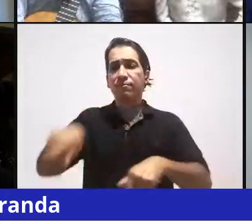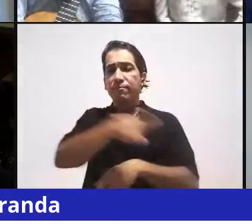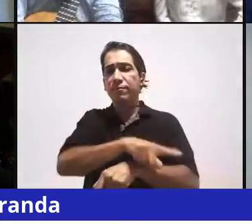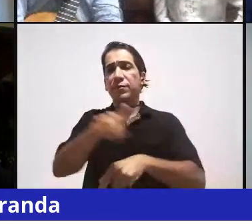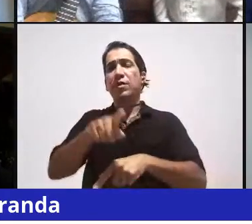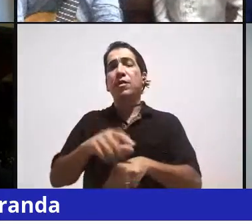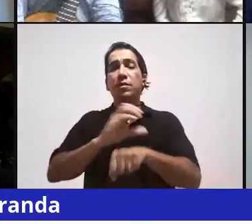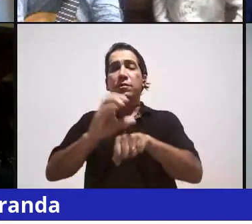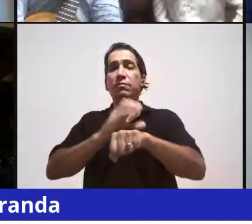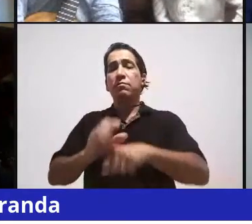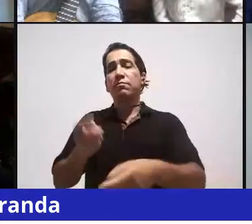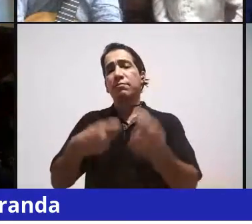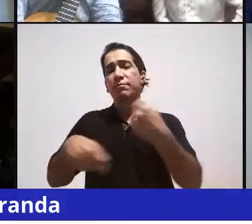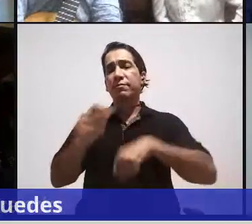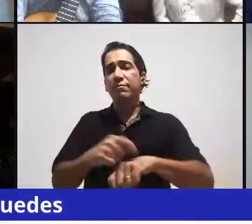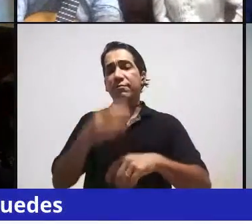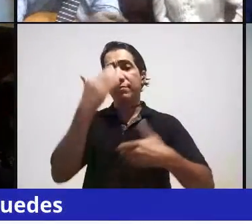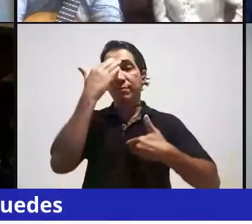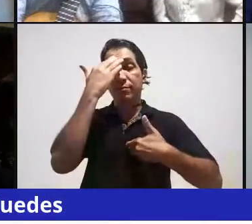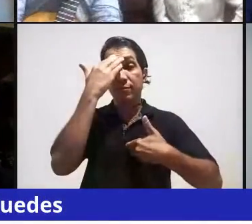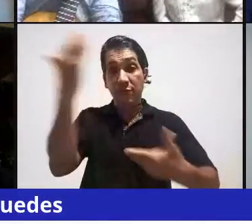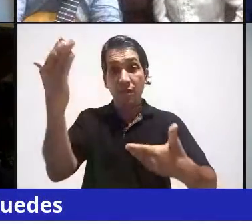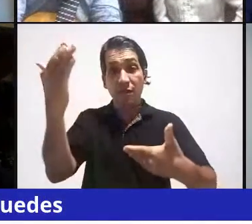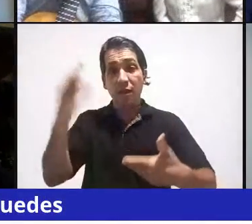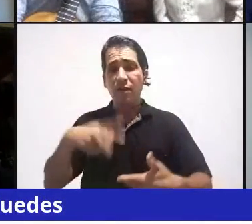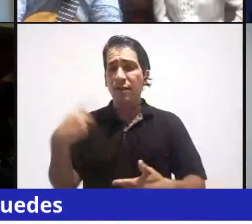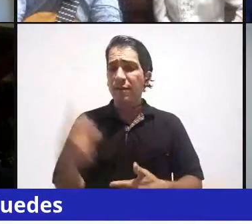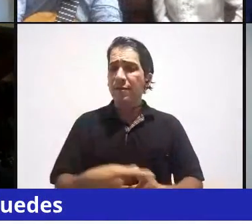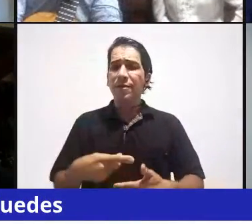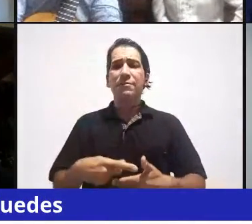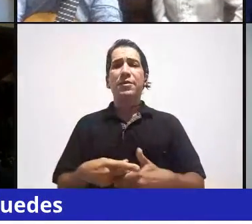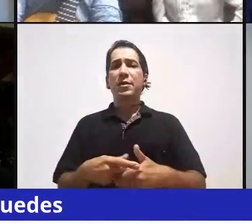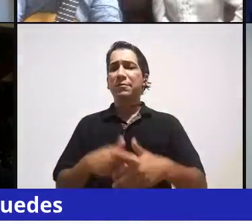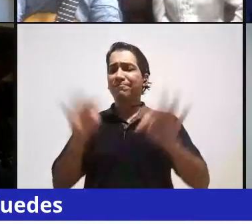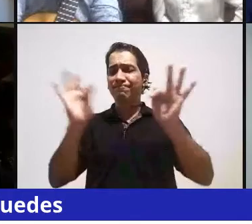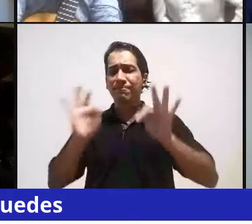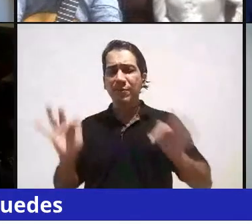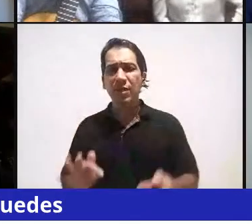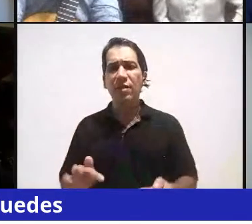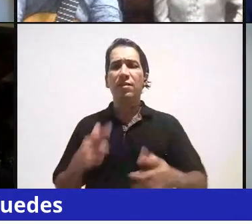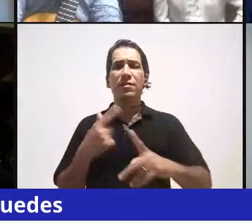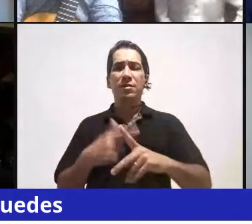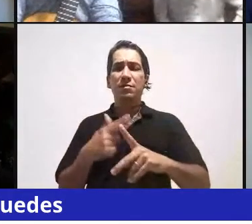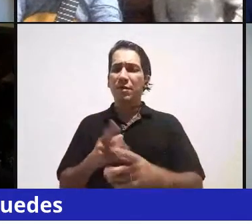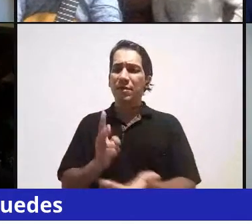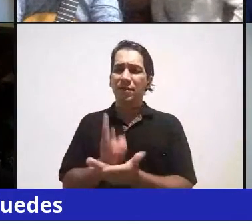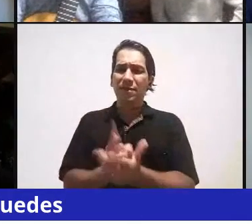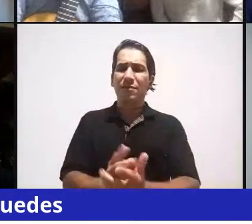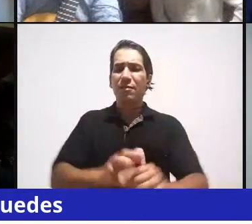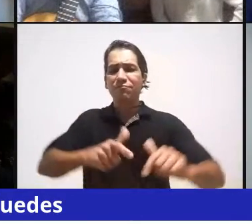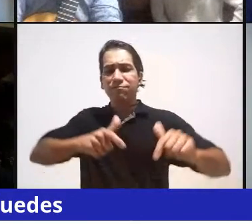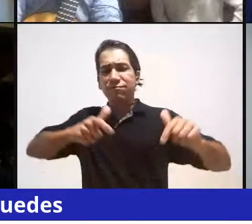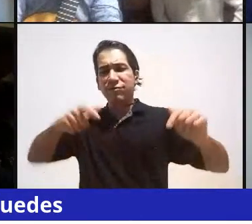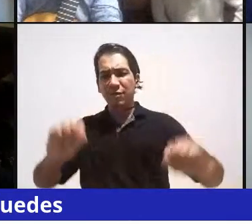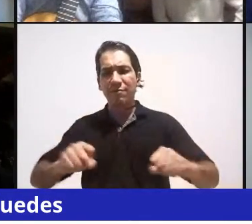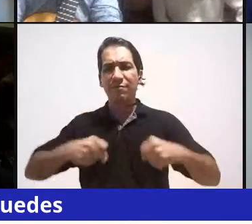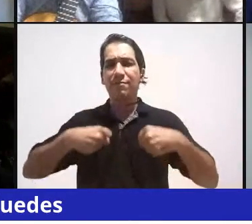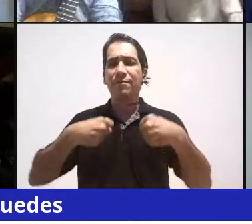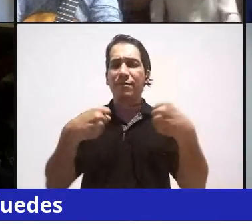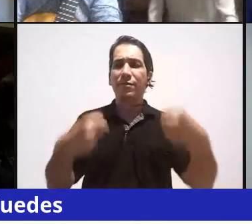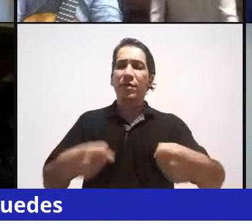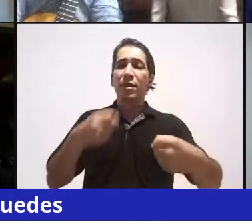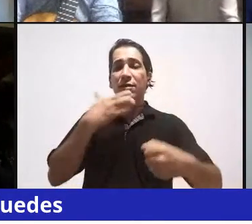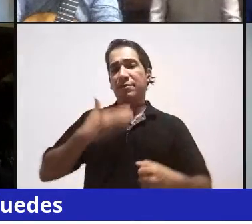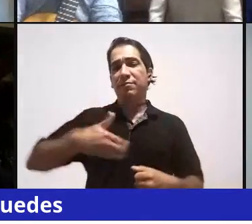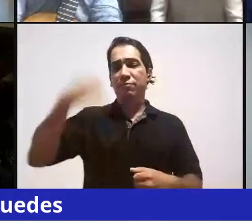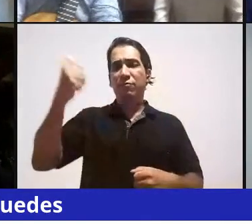que nós estamos aí, a cada ano que se passa, melhorando, se fortalecendo e tornando o curso de administração essa excelência que